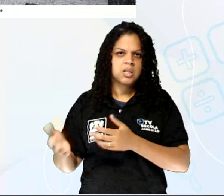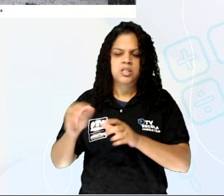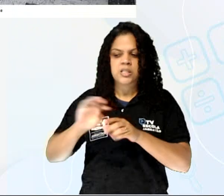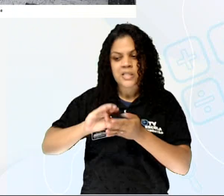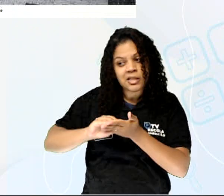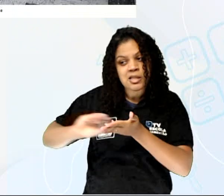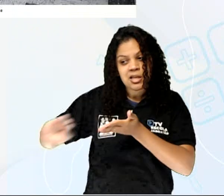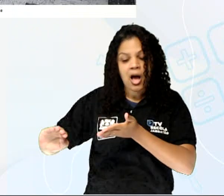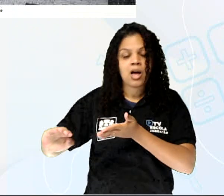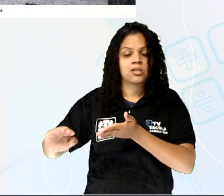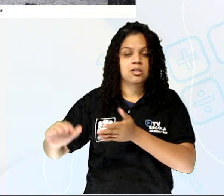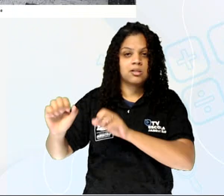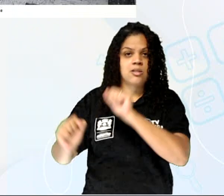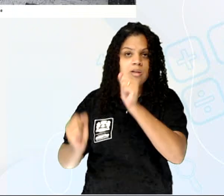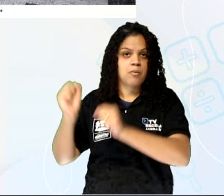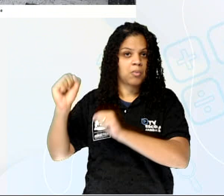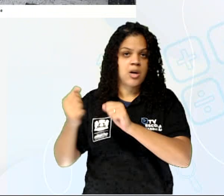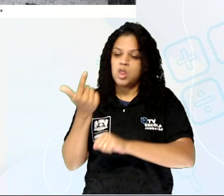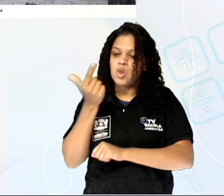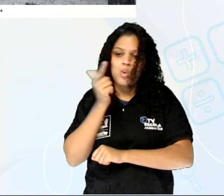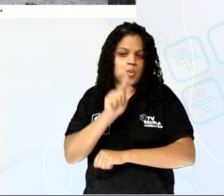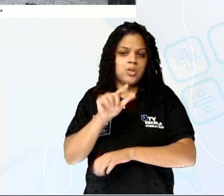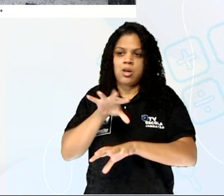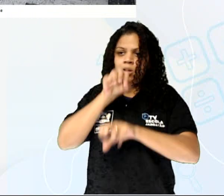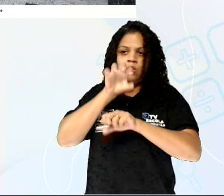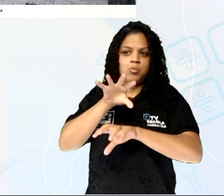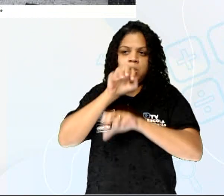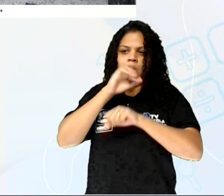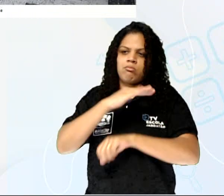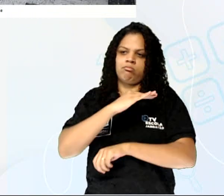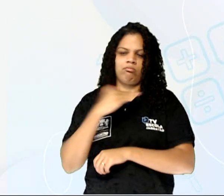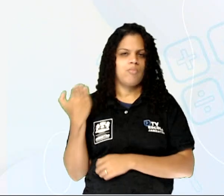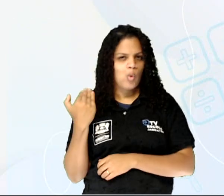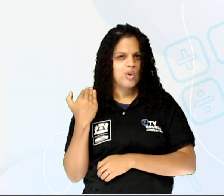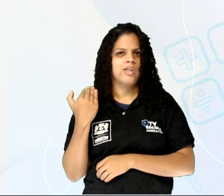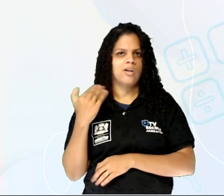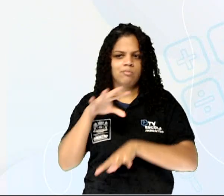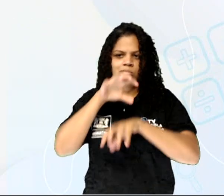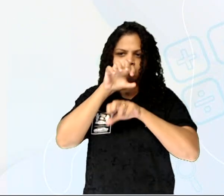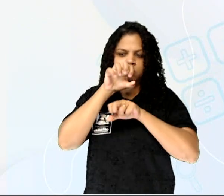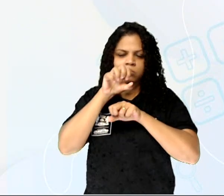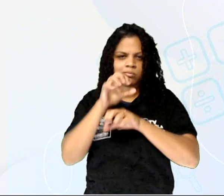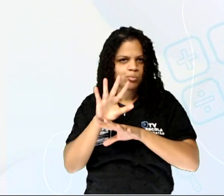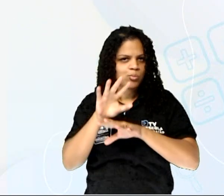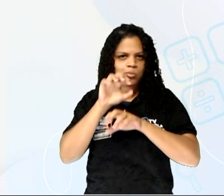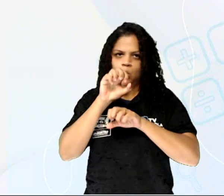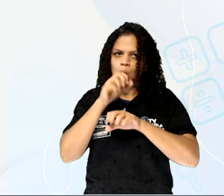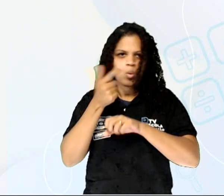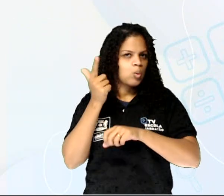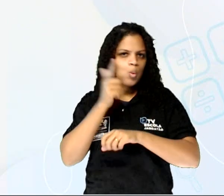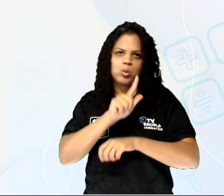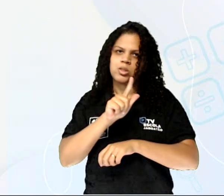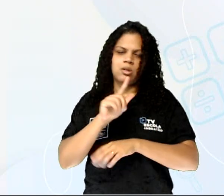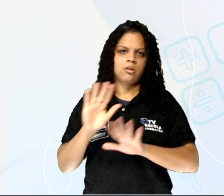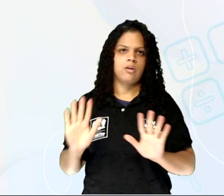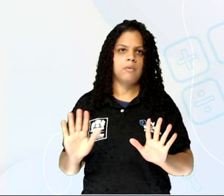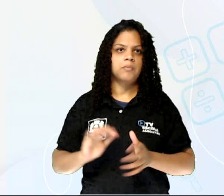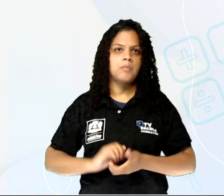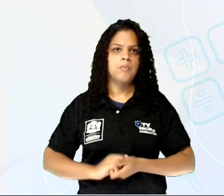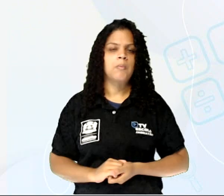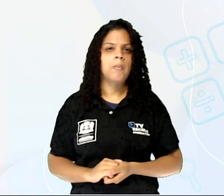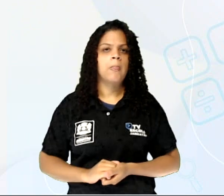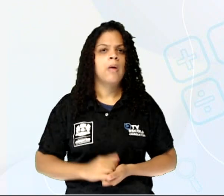respirar e ela acabava morrendo com insuficiência respiratória. A primeira vacina contra